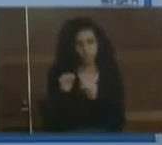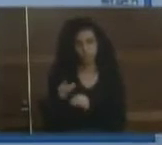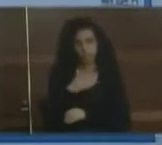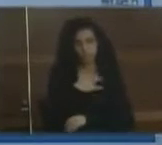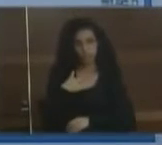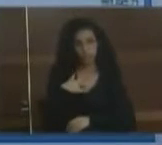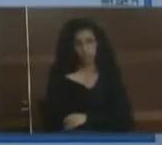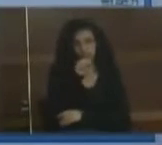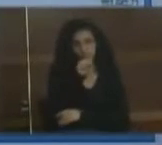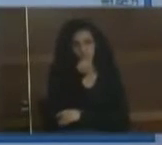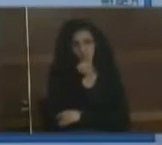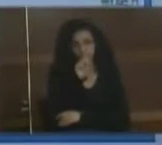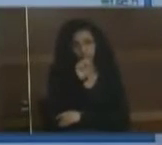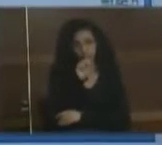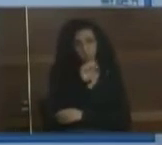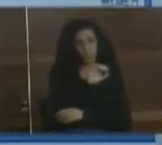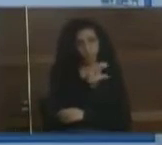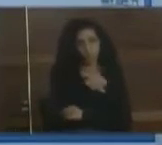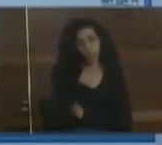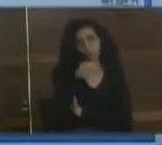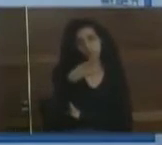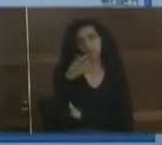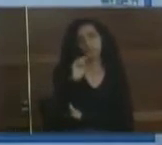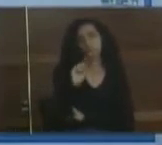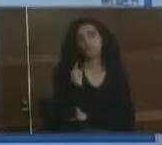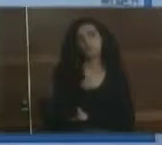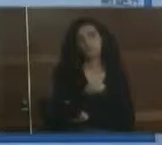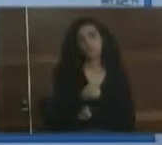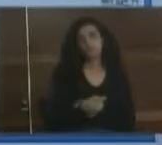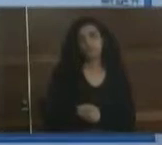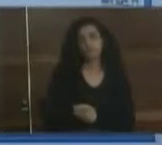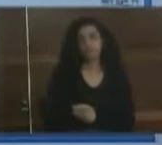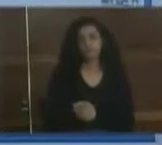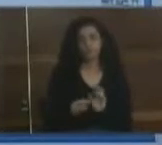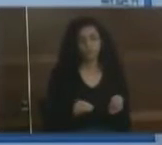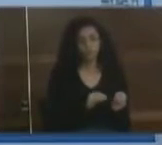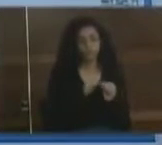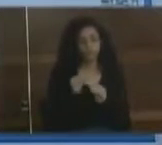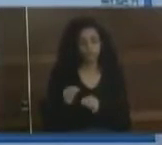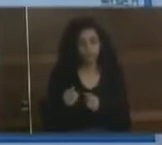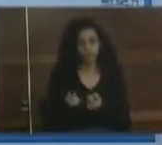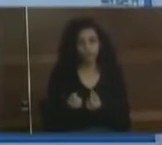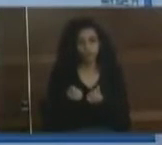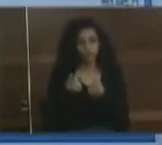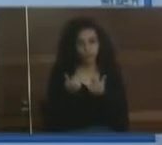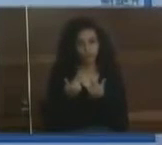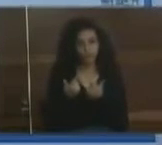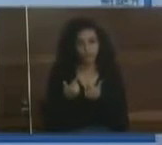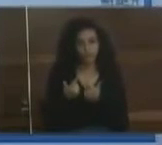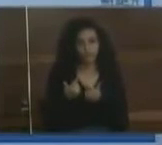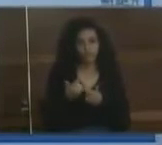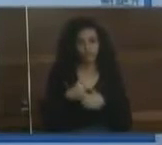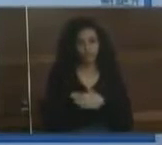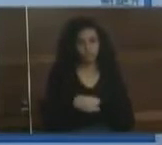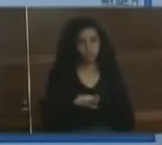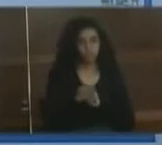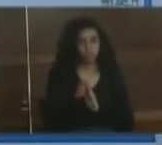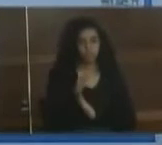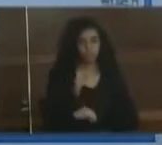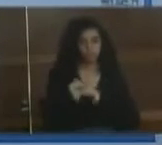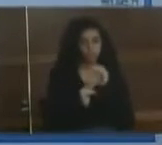sistema único de saúde o sus 94 milhões 318.000 a transferência dos recursos do fundo nacional de desenvolvimento da educação